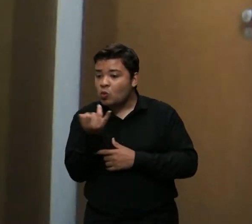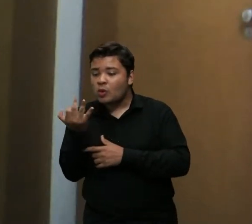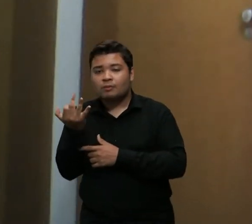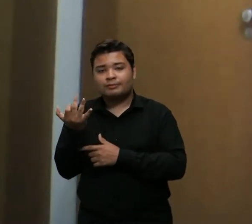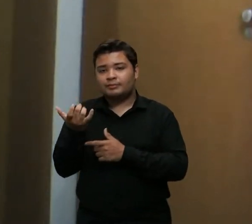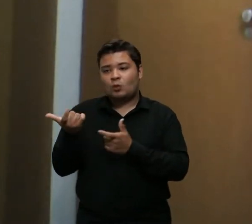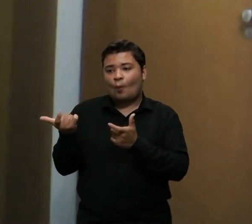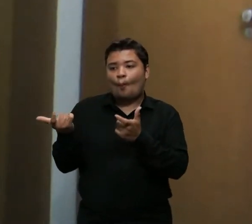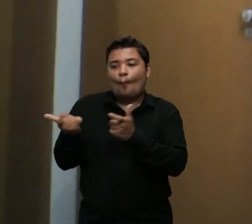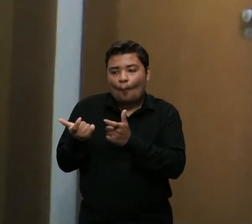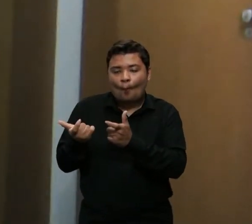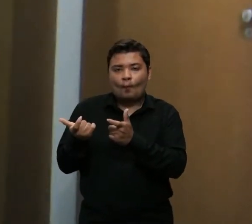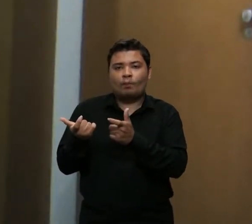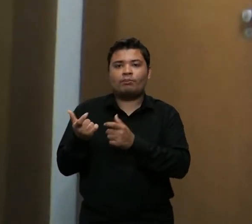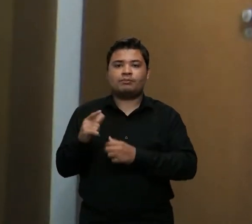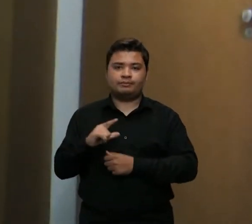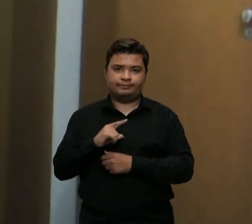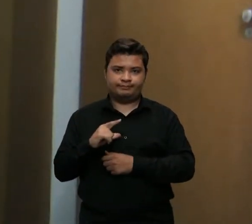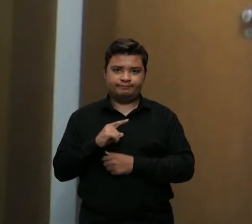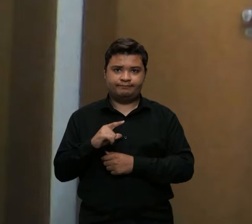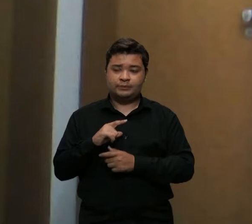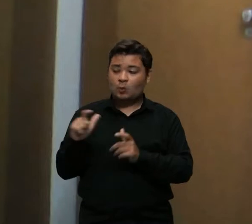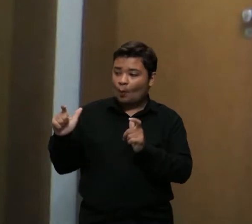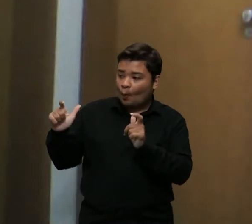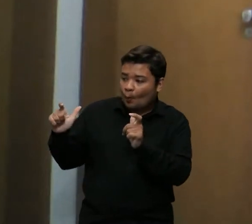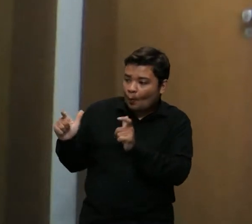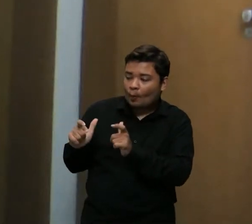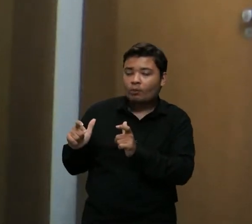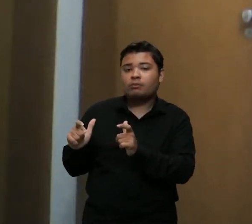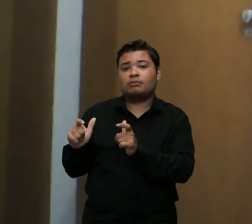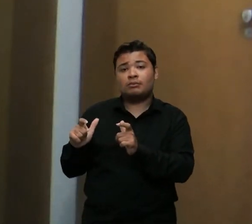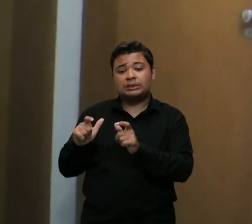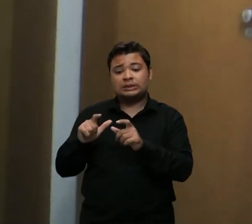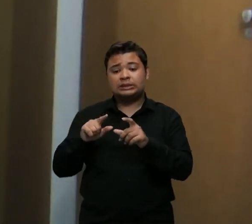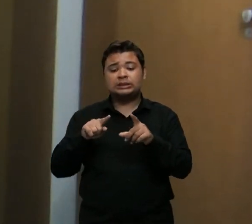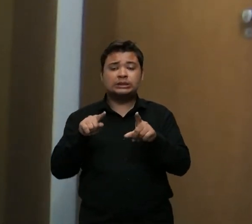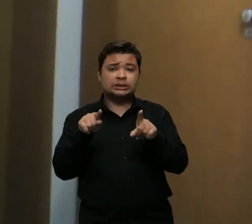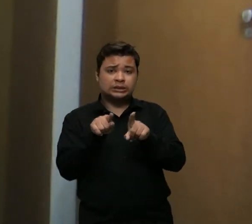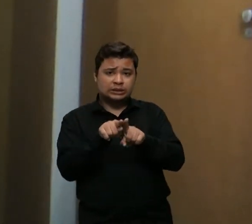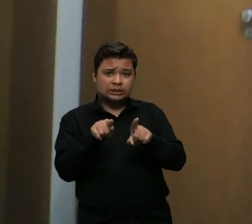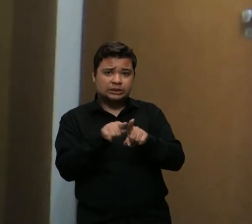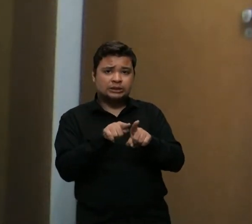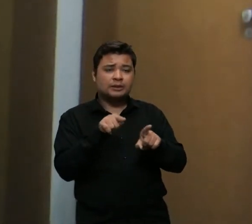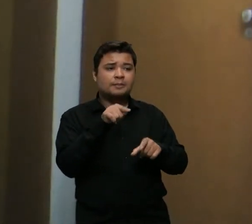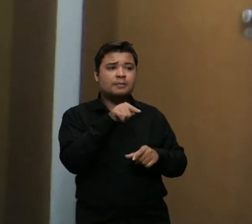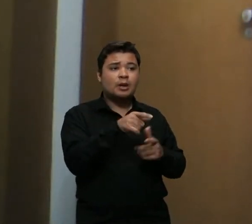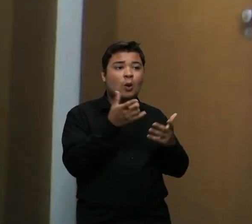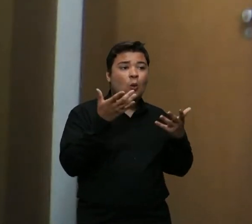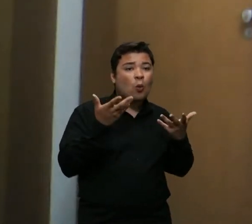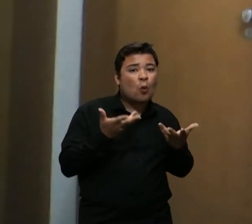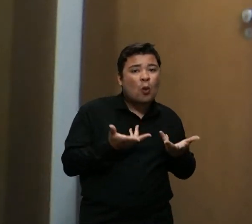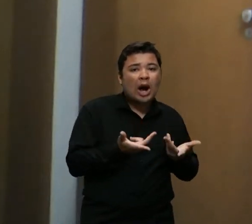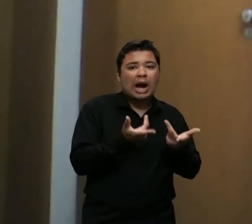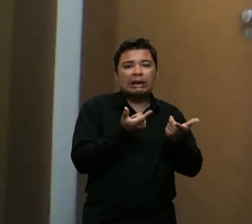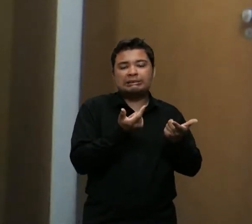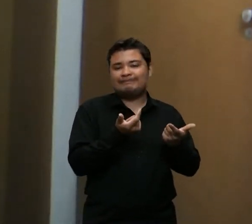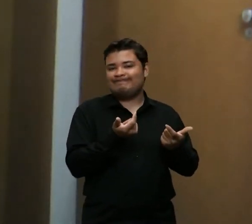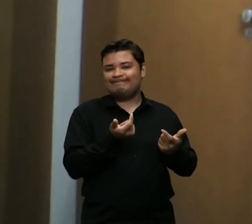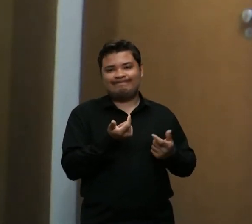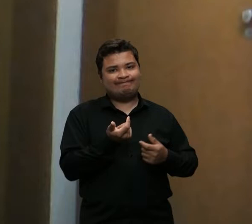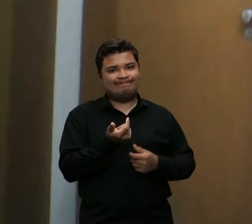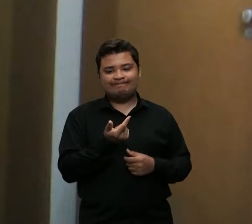alimentos. Então, e além dessa redução quantitativa, tem uma ruptura da qualidade dessa alimentação que é,